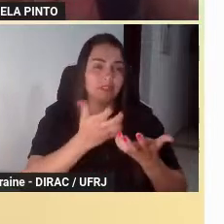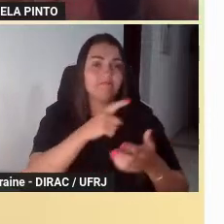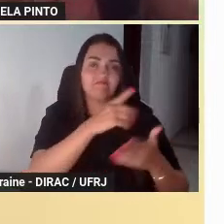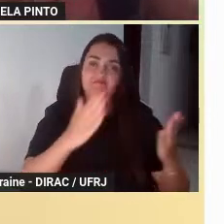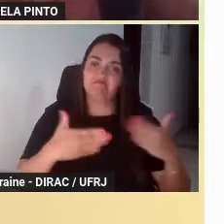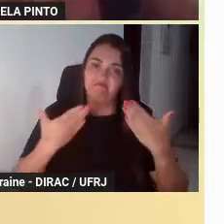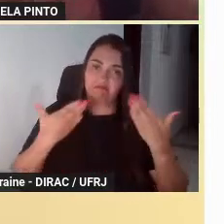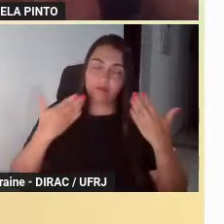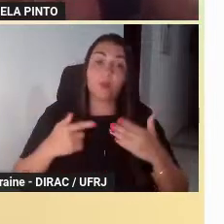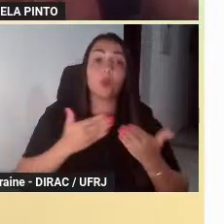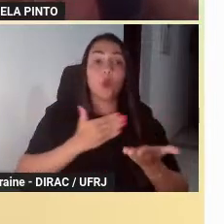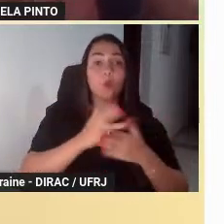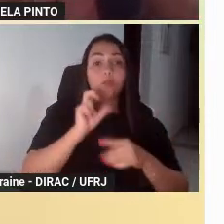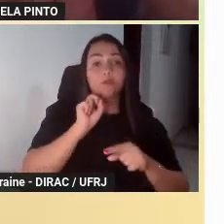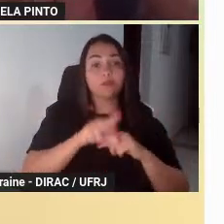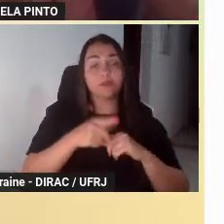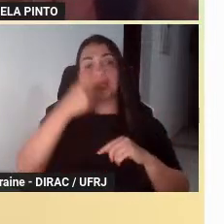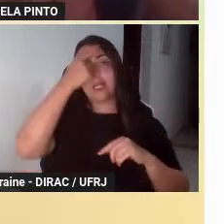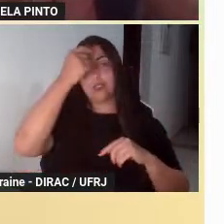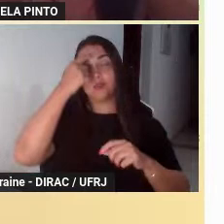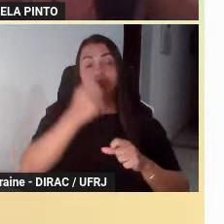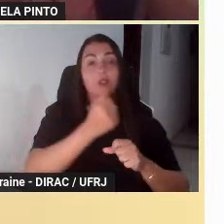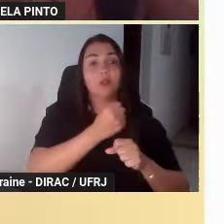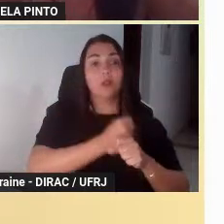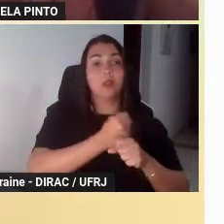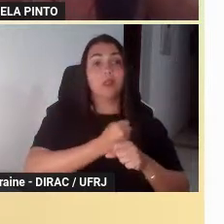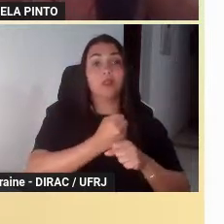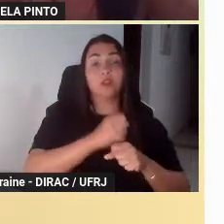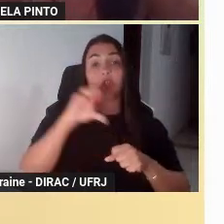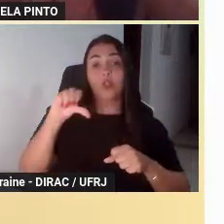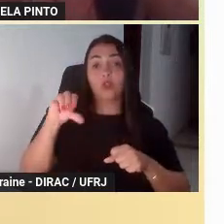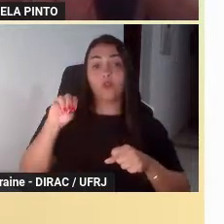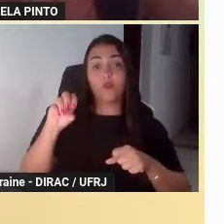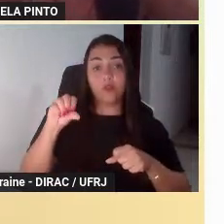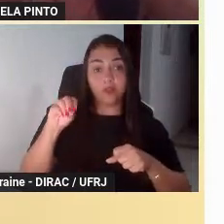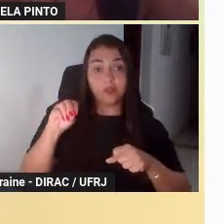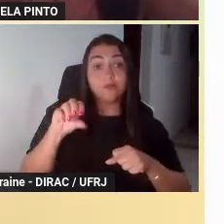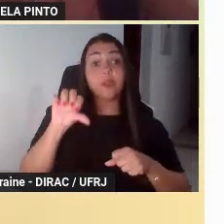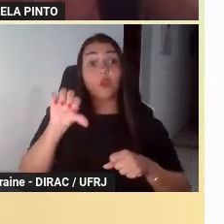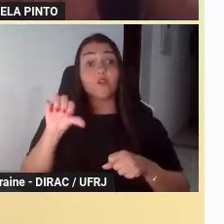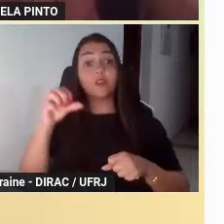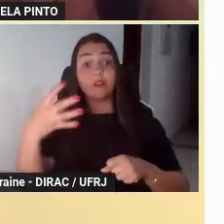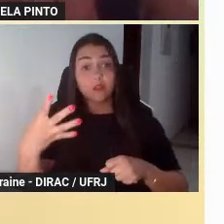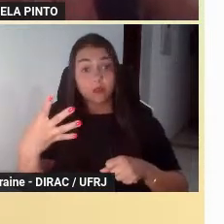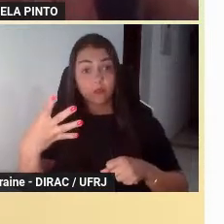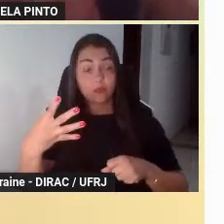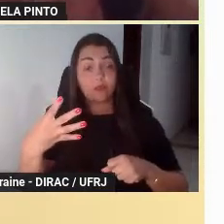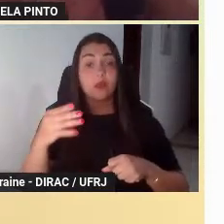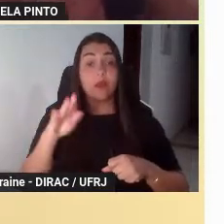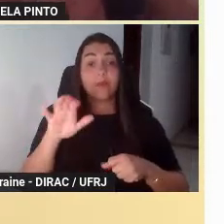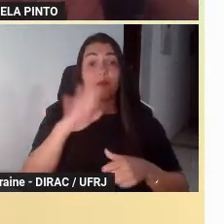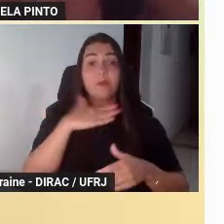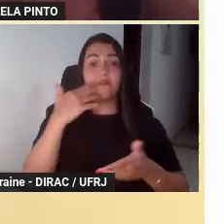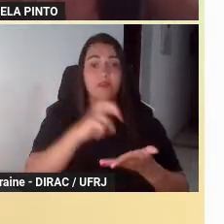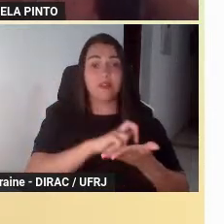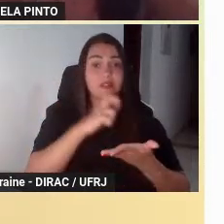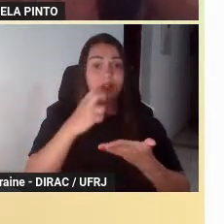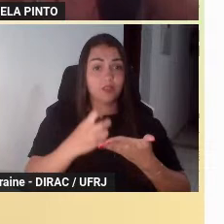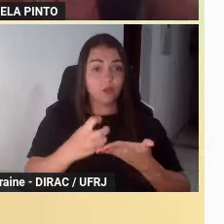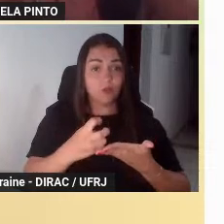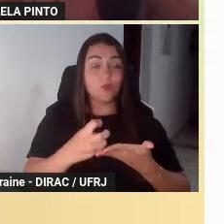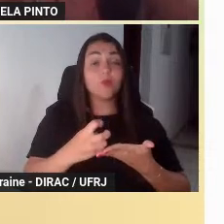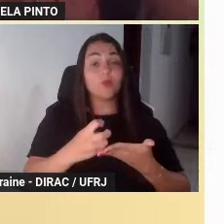comecei a graduação em 90 e em 94 a minha mãe faleceu